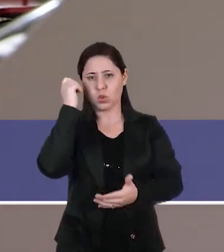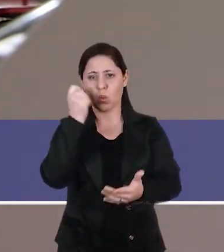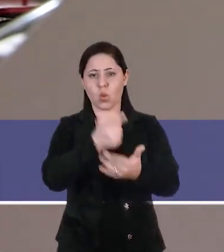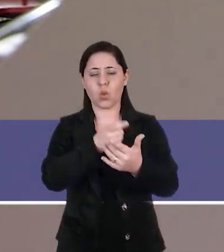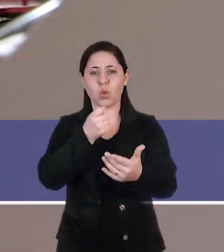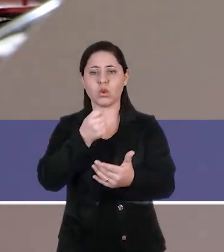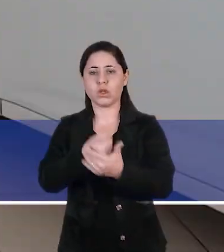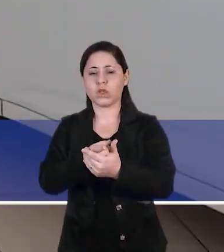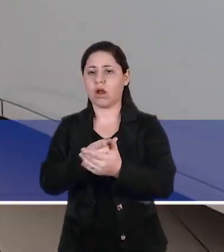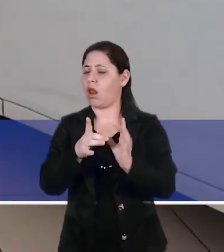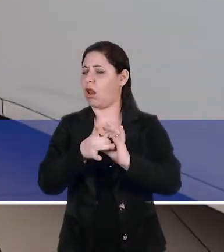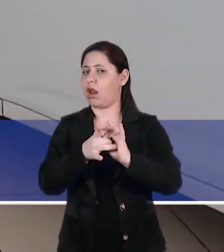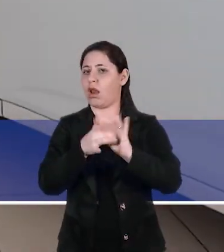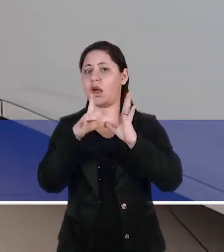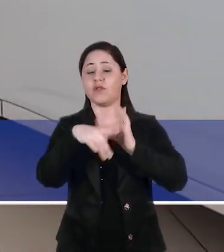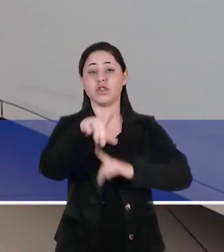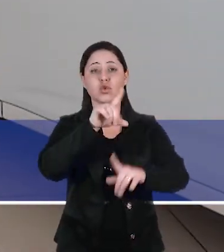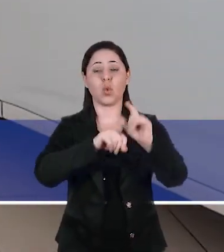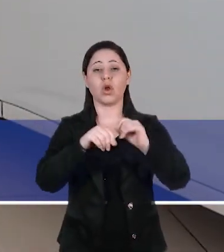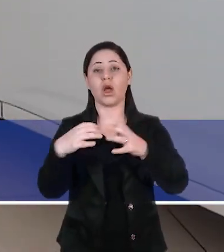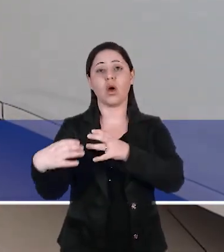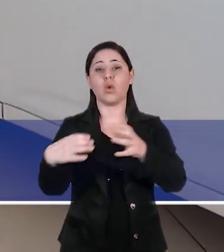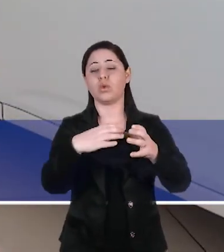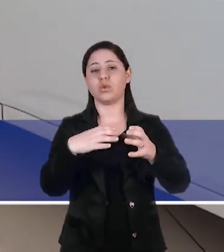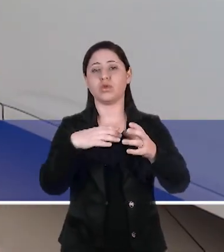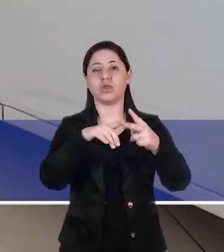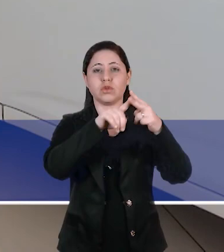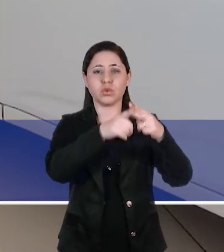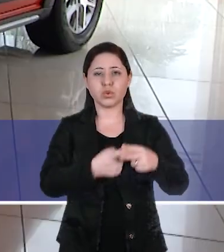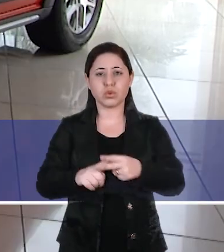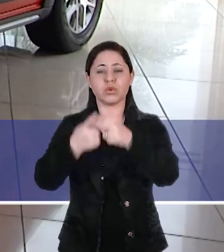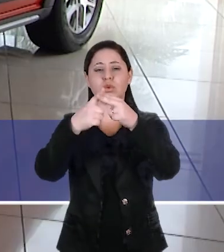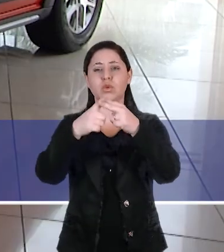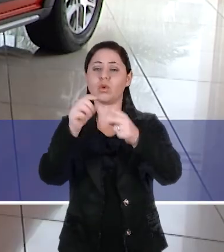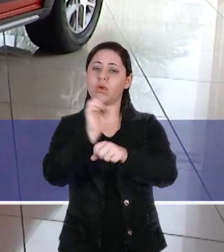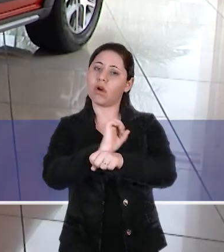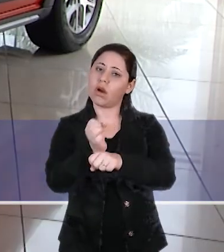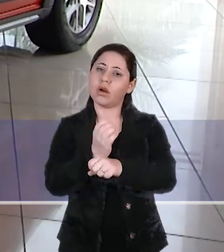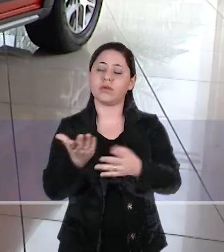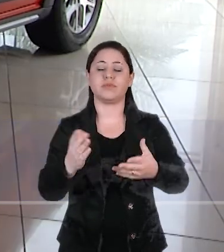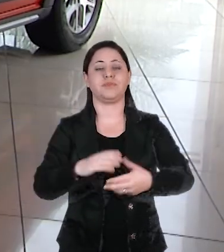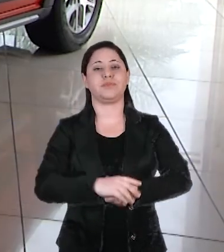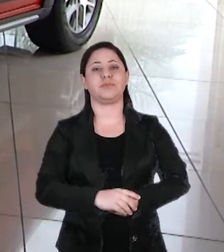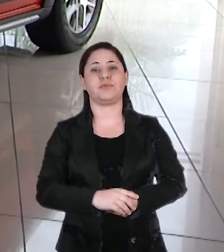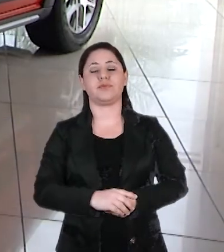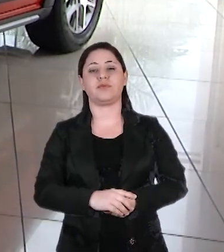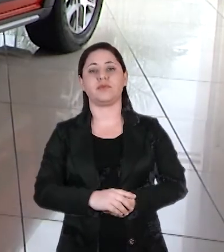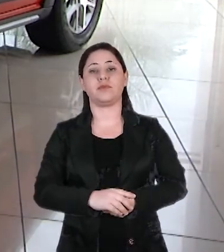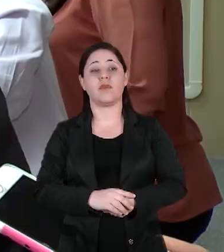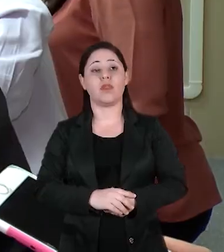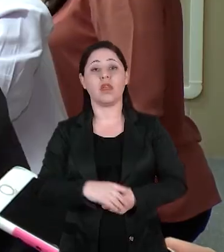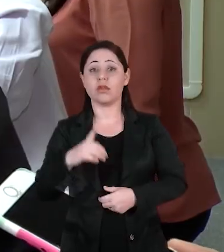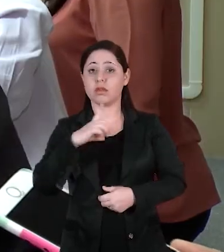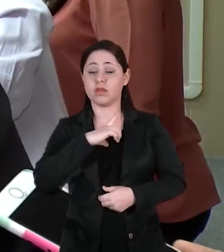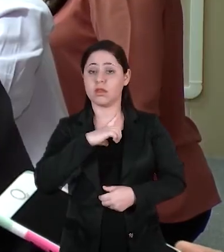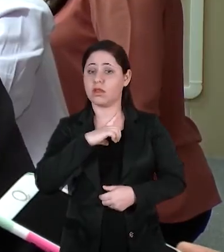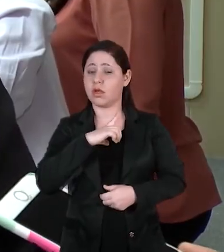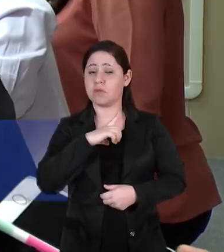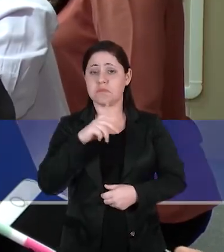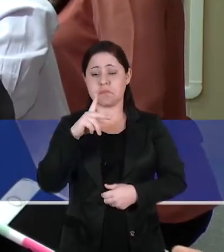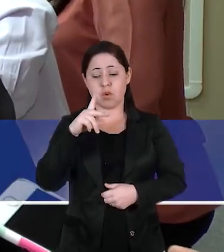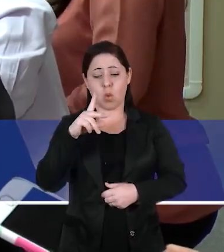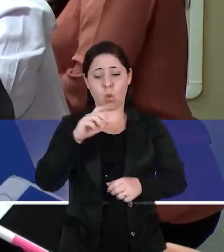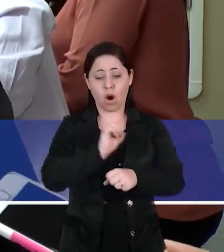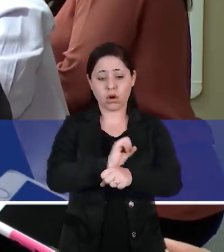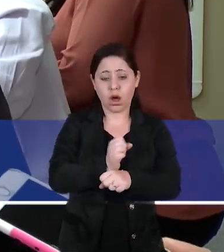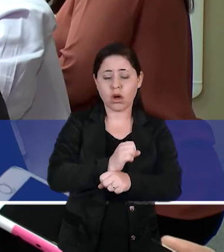ao consumidor o direito de livre escolha da oficina para realizar a revisão do veículo. Nós temos o nosso carro